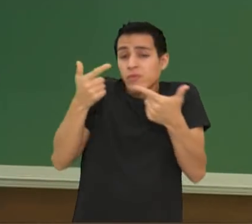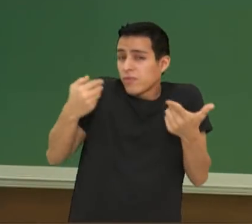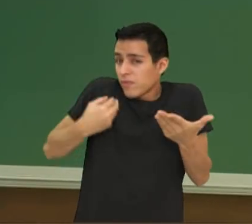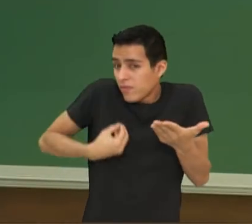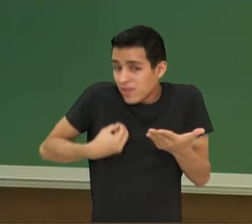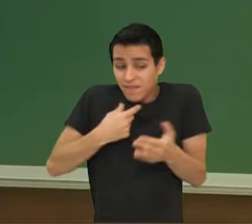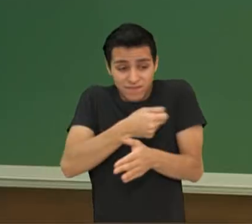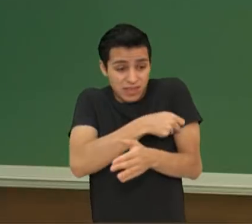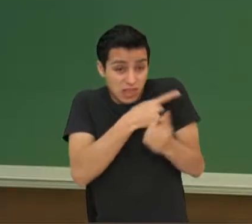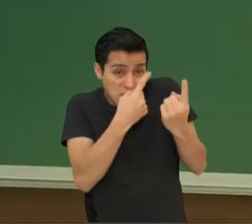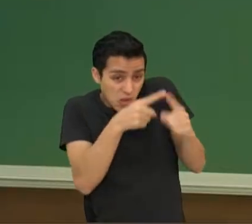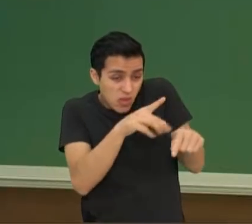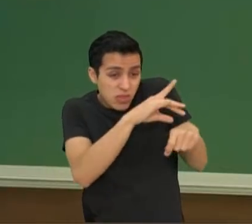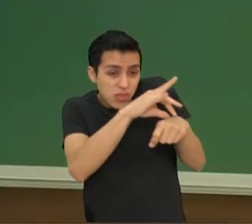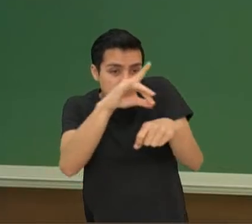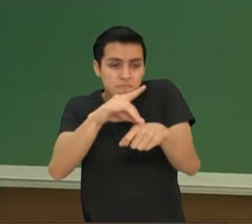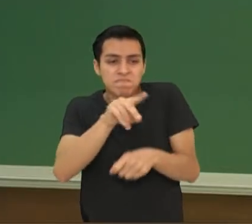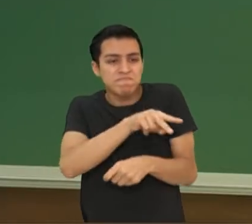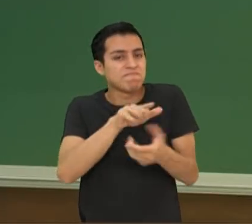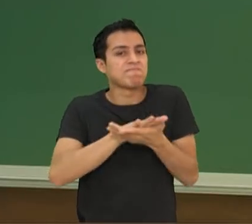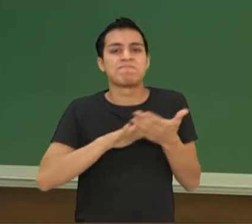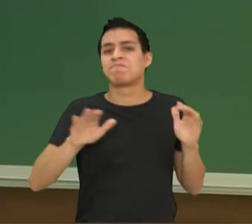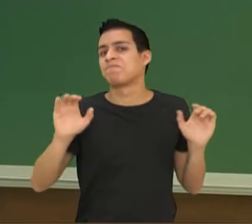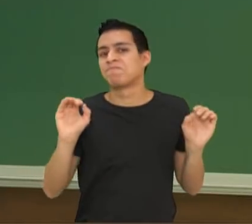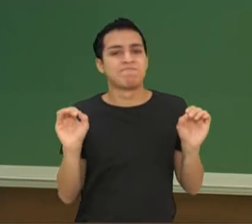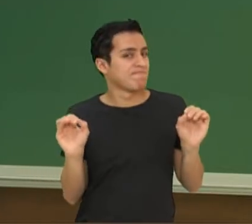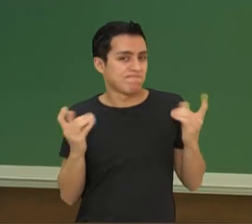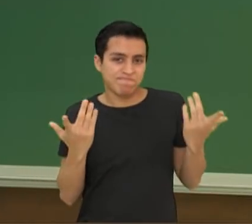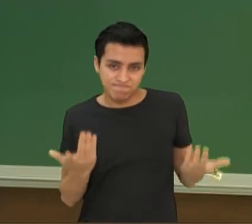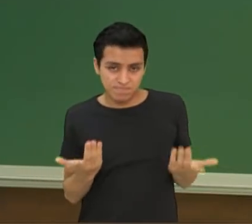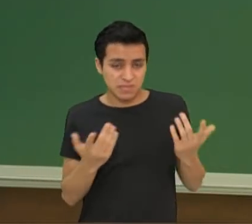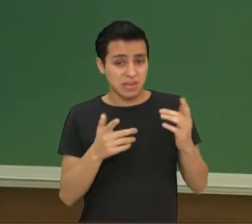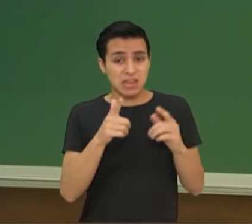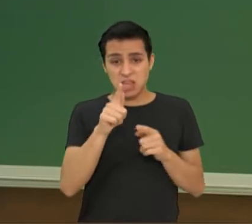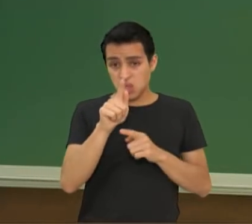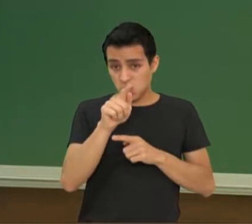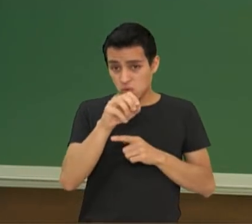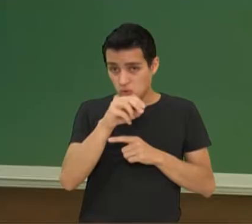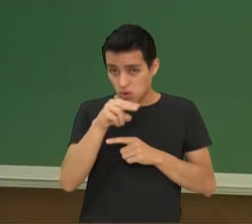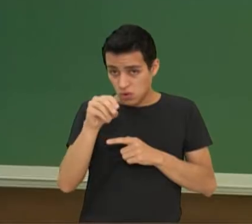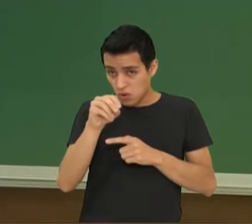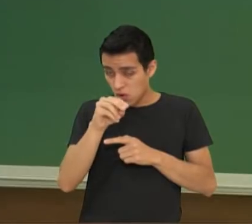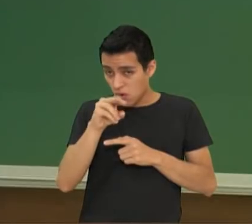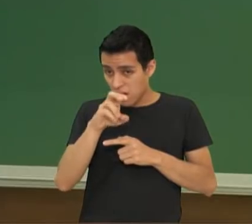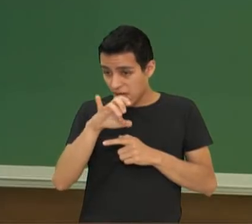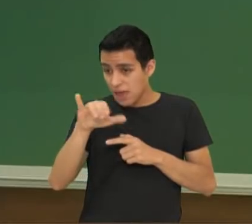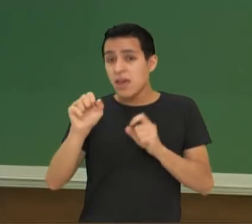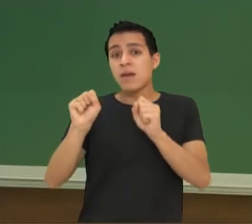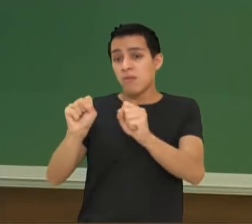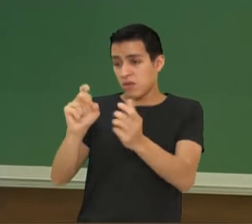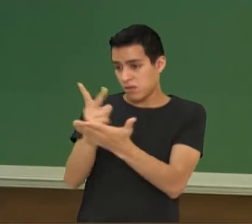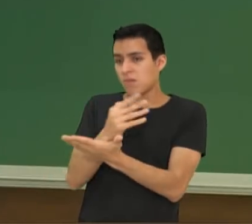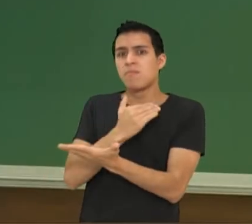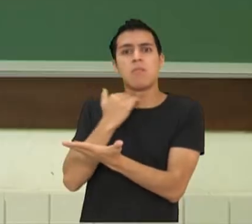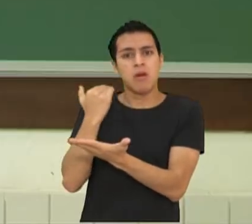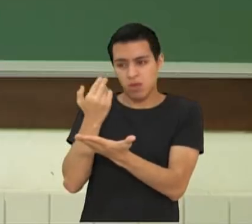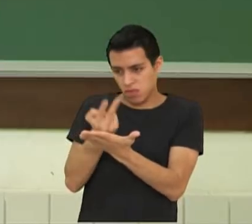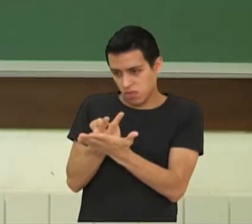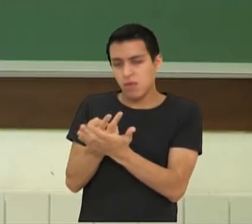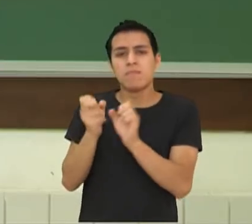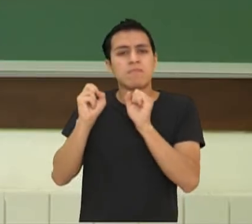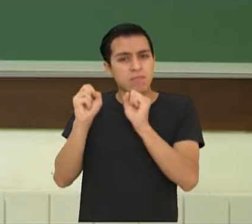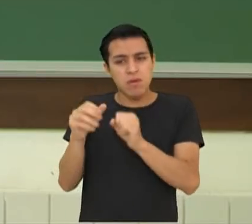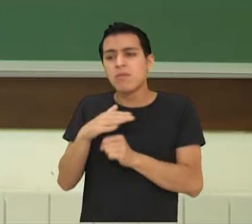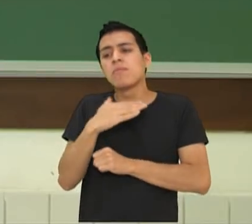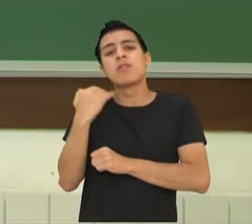pessoal, vacina contra essas duas doenças. E a gonorreia ainda pode causar morte. Tá? Ela pode